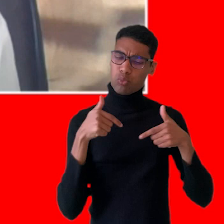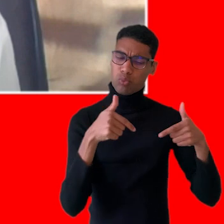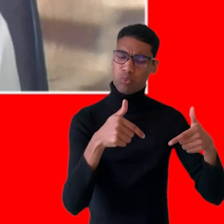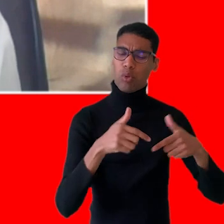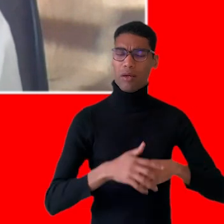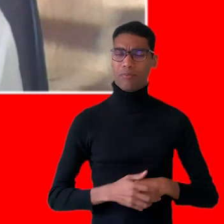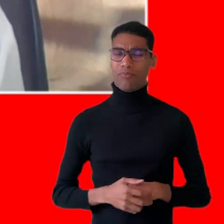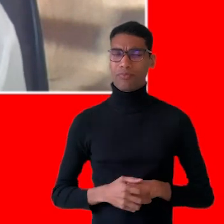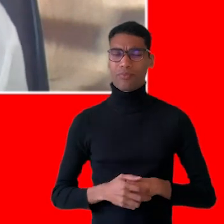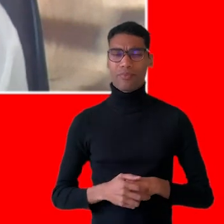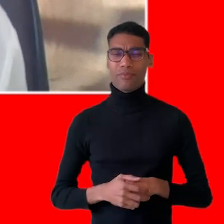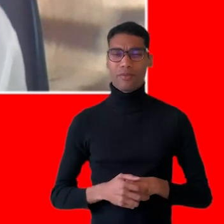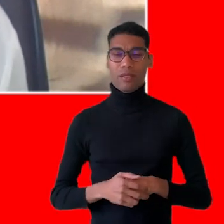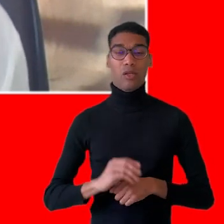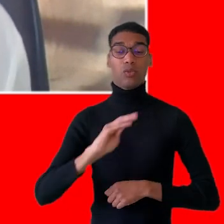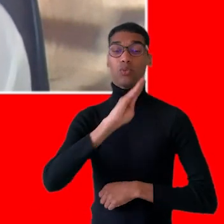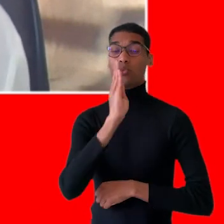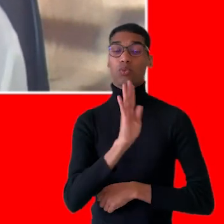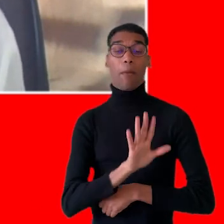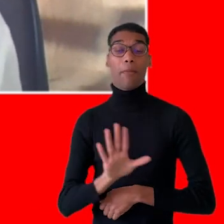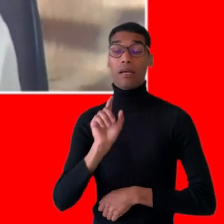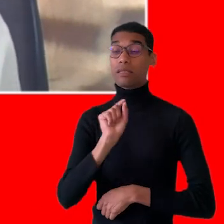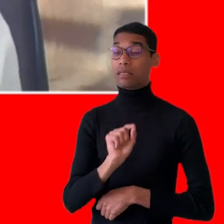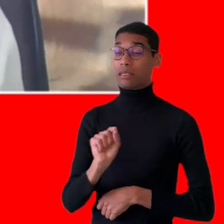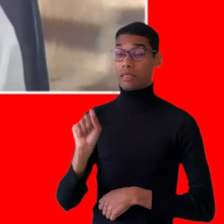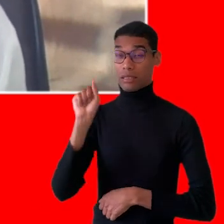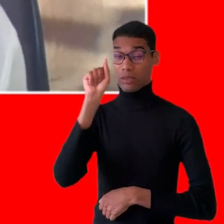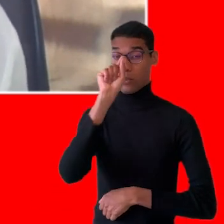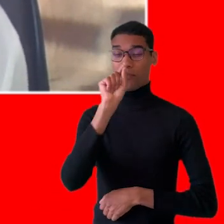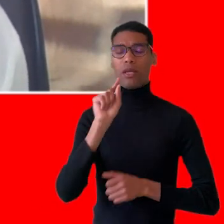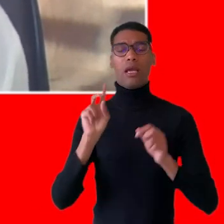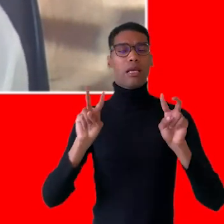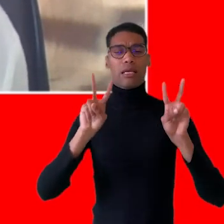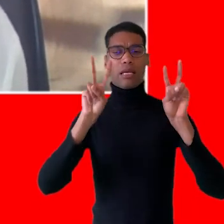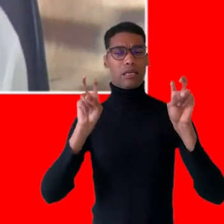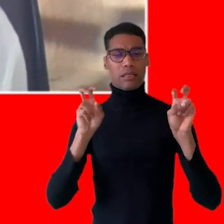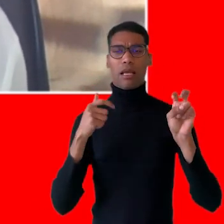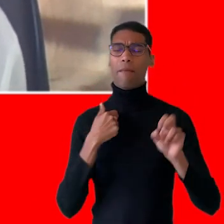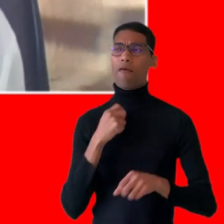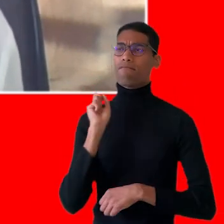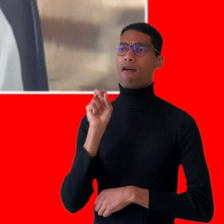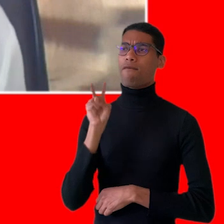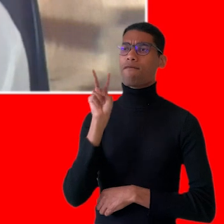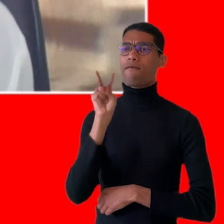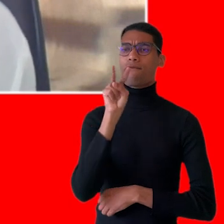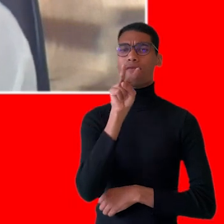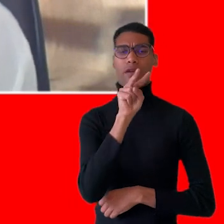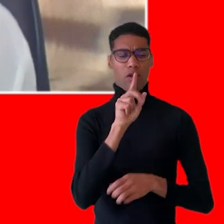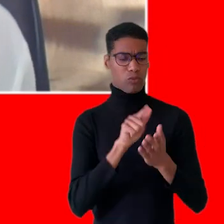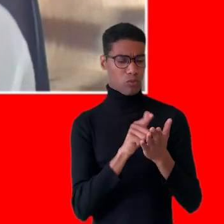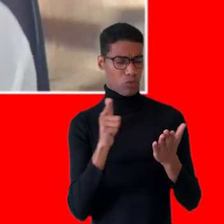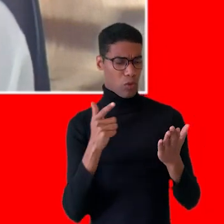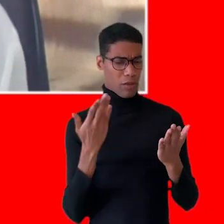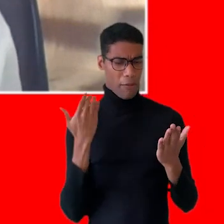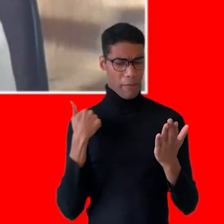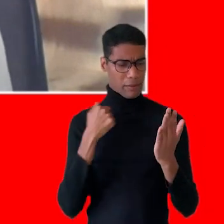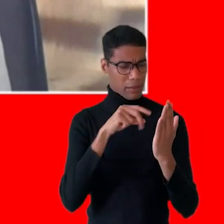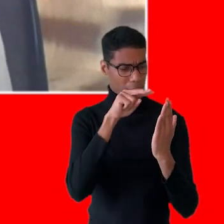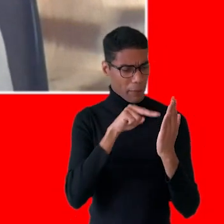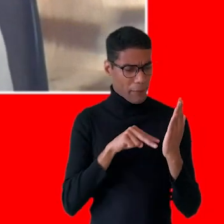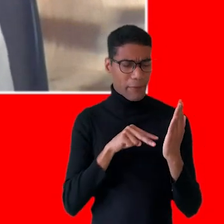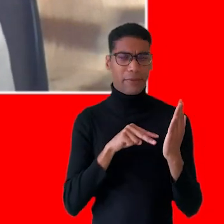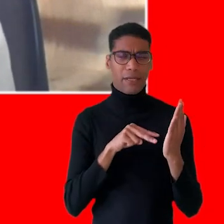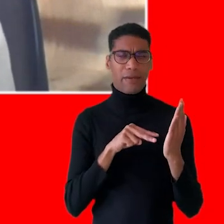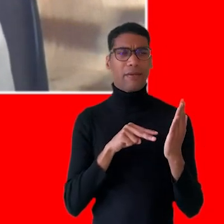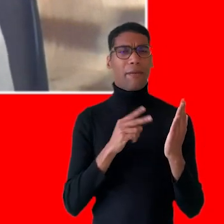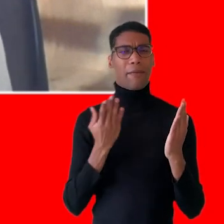militantes, de várias partes do Brasil. E esse tema apareceu com muita recorrência nos jornais que eu li